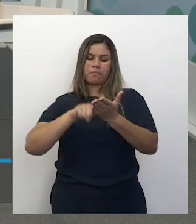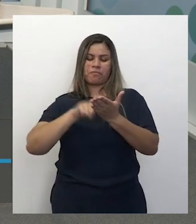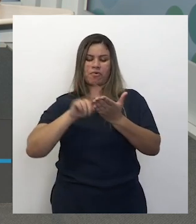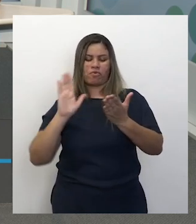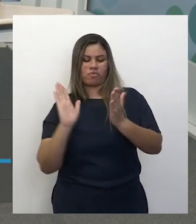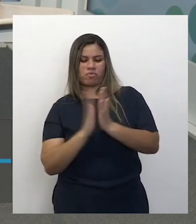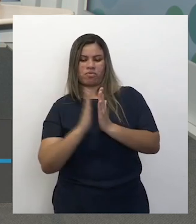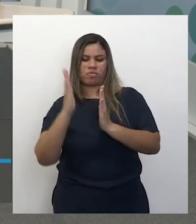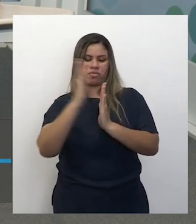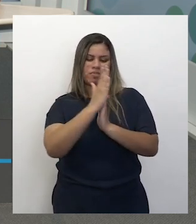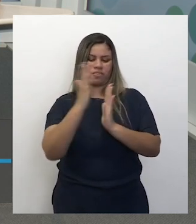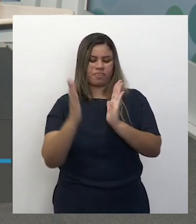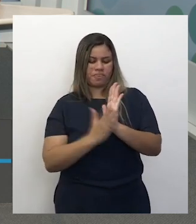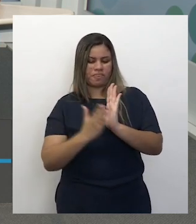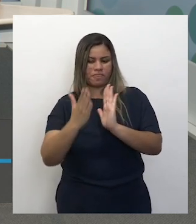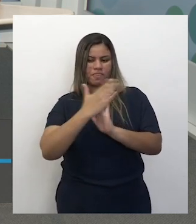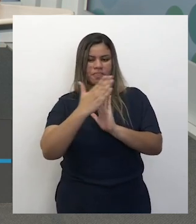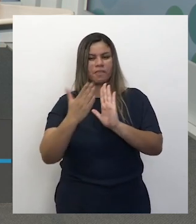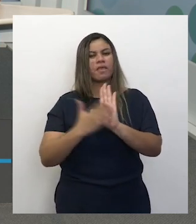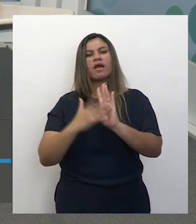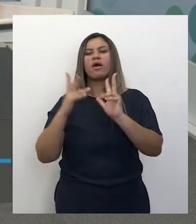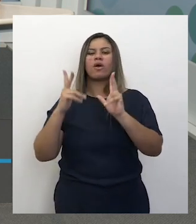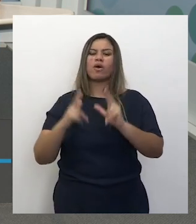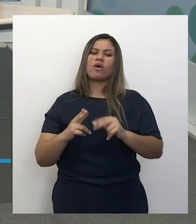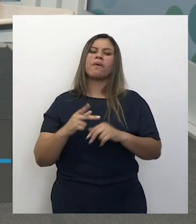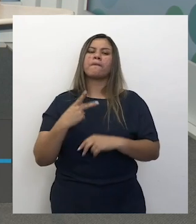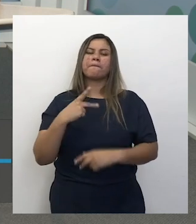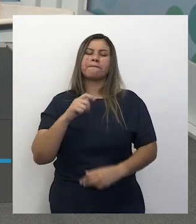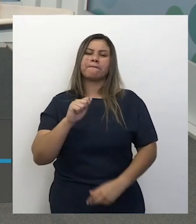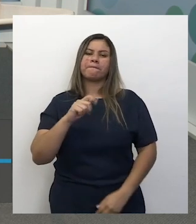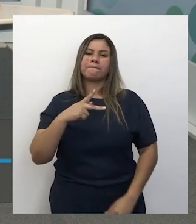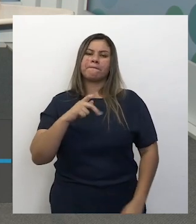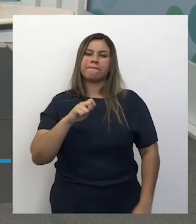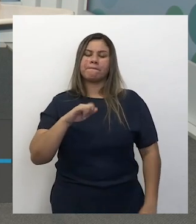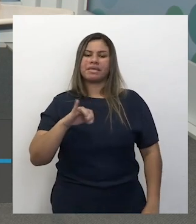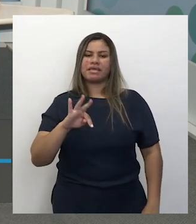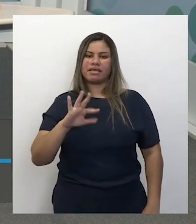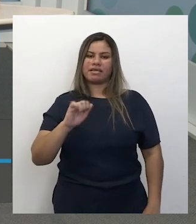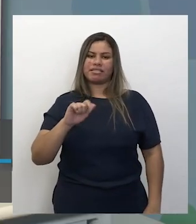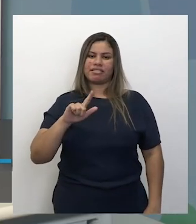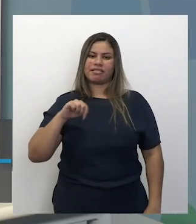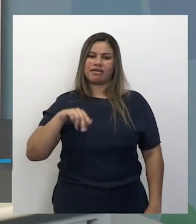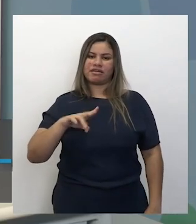Sim. colando, tipo Uma quadrinhos. papietagem